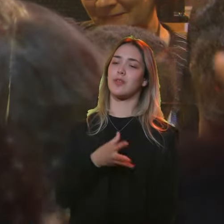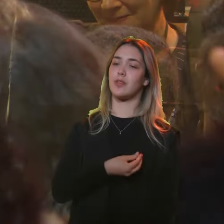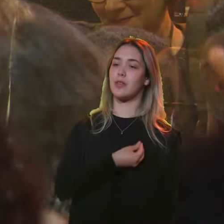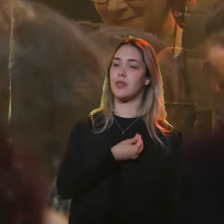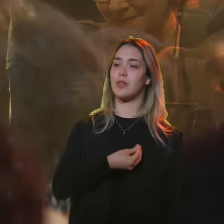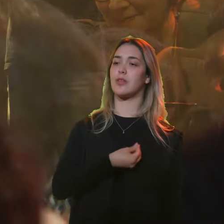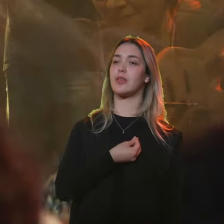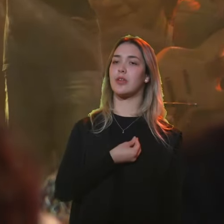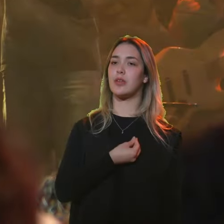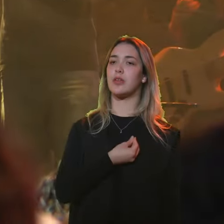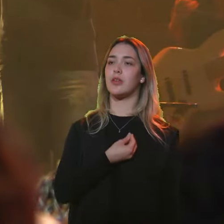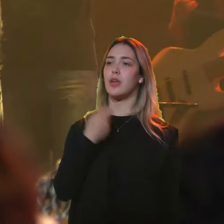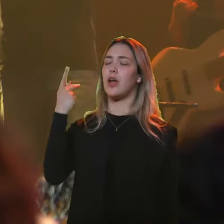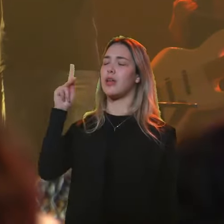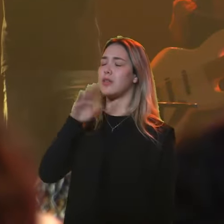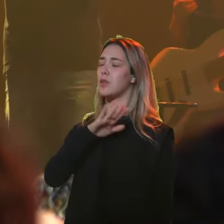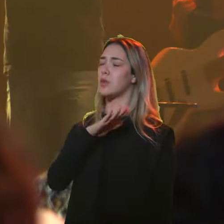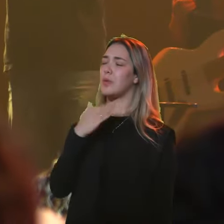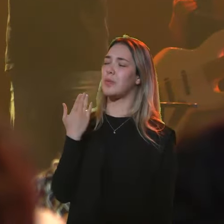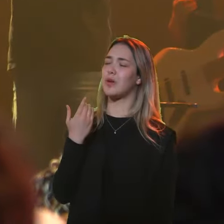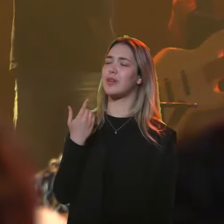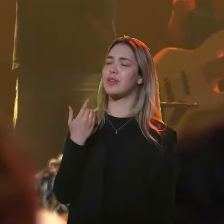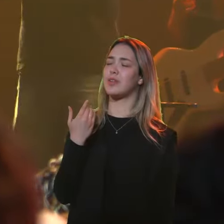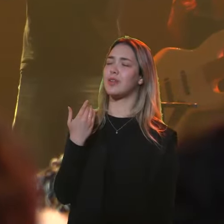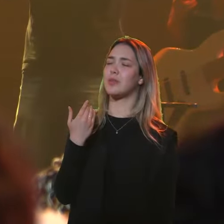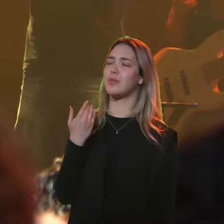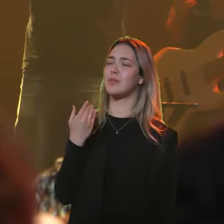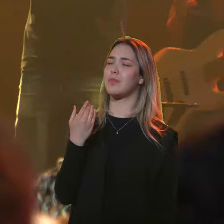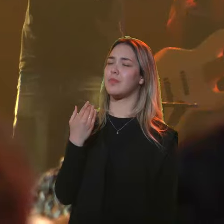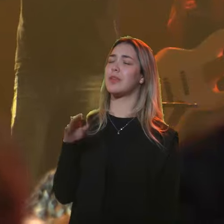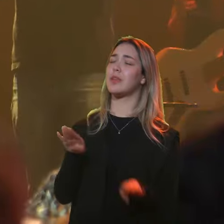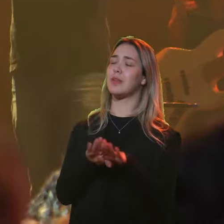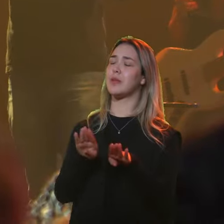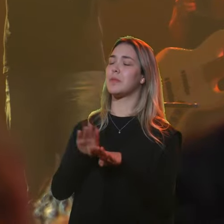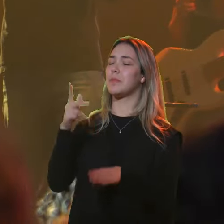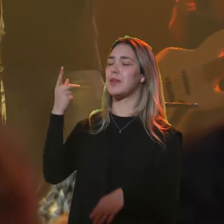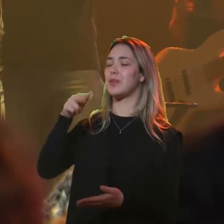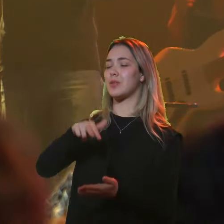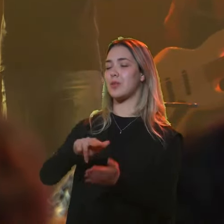meio da sua morte e por meio da sua ressurreição.